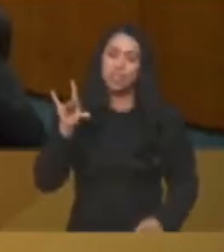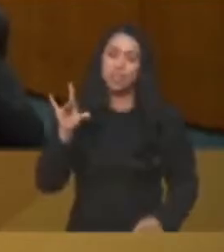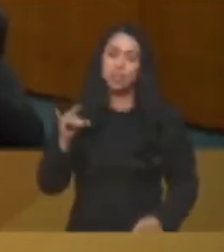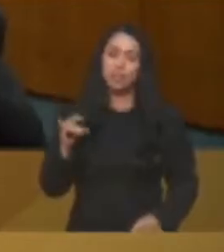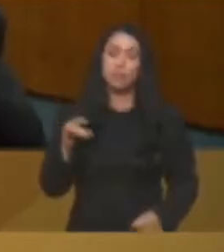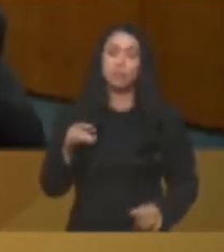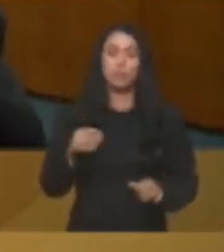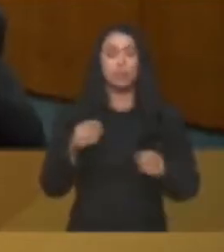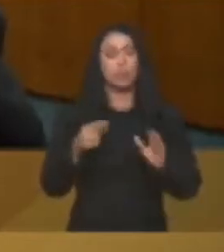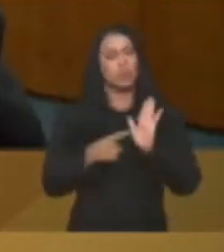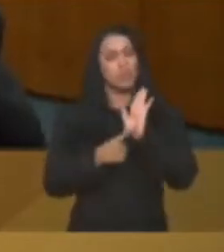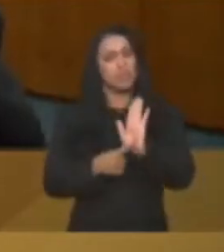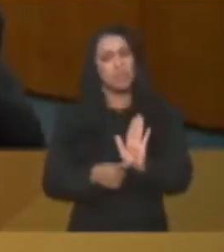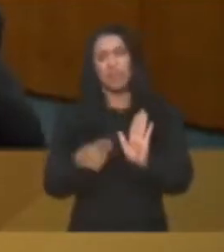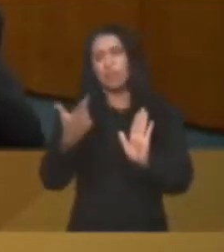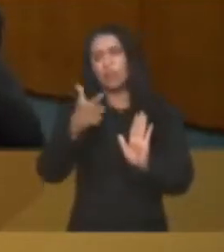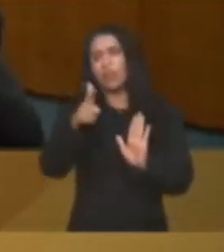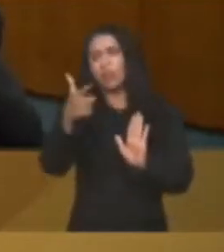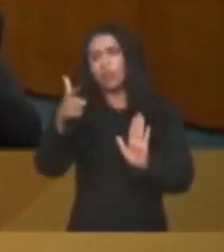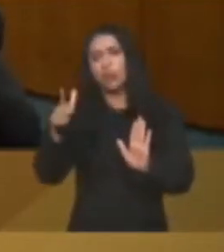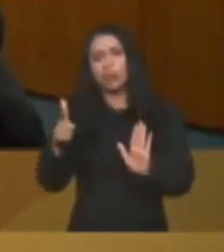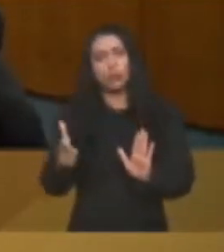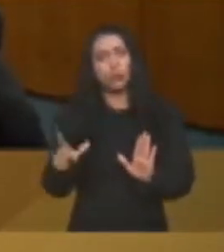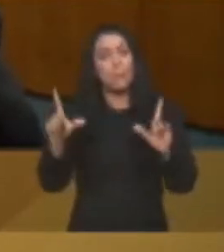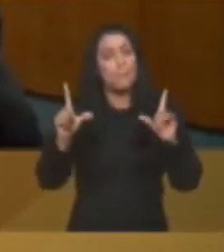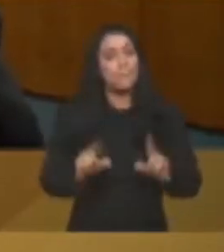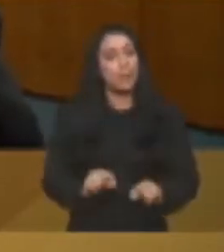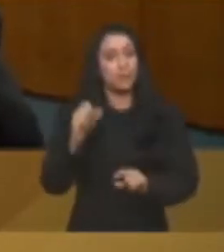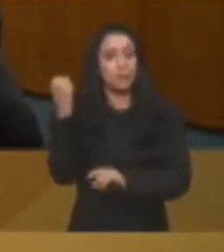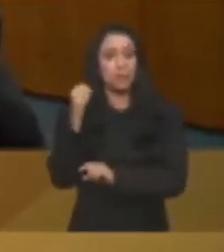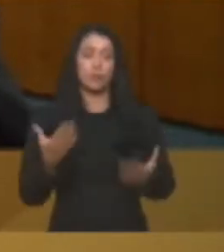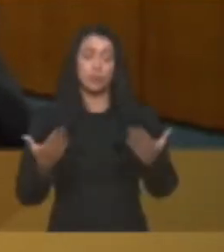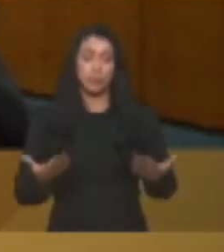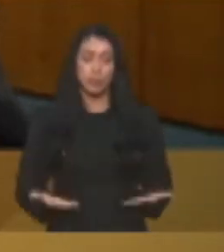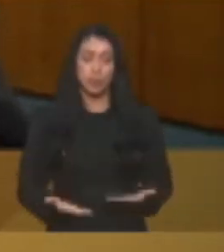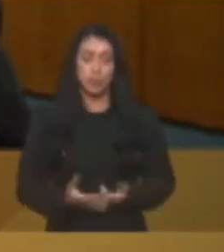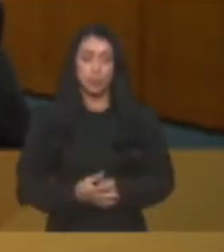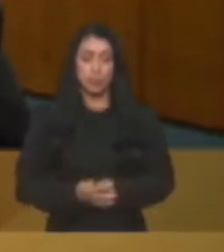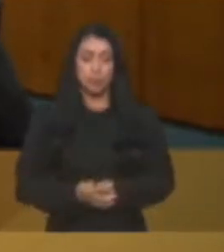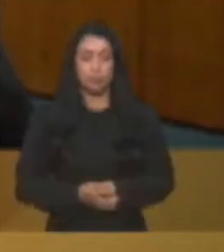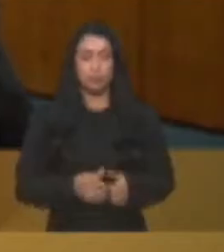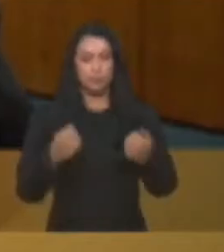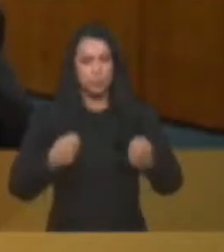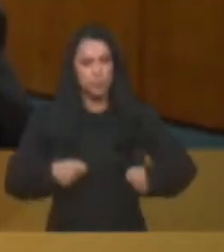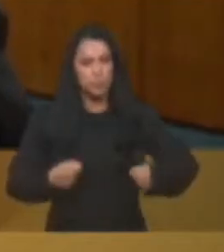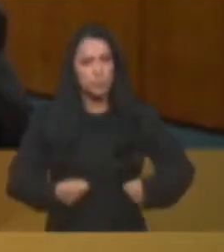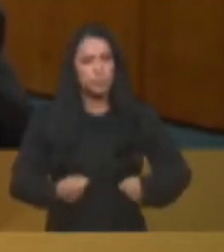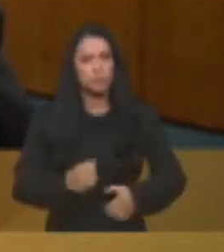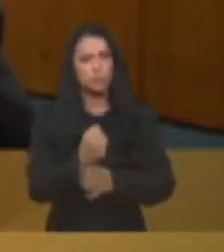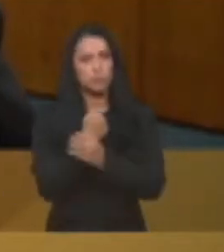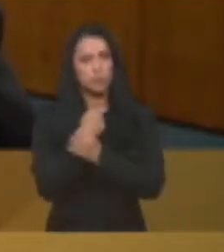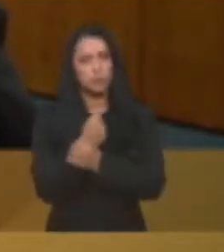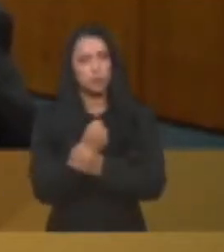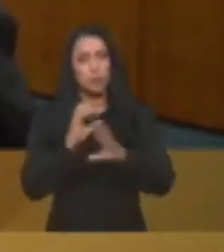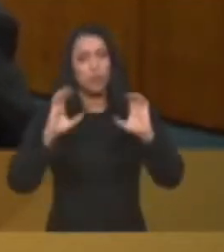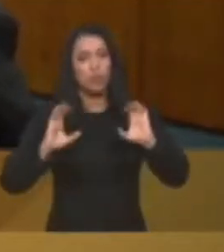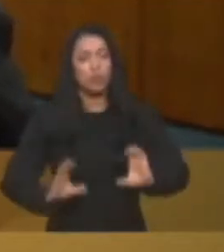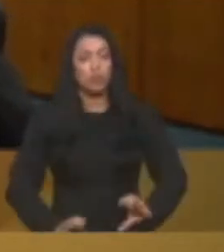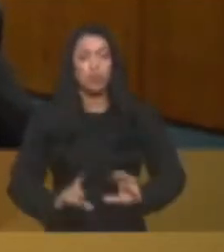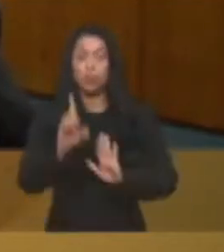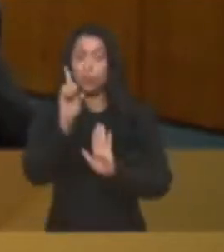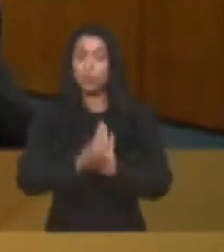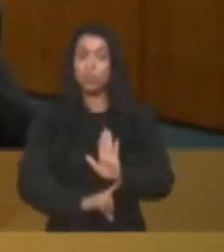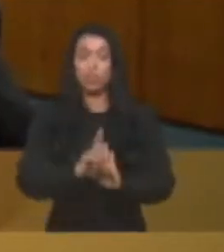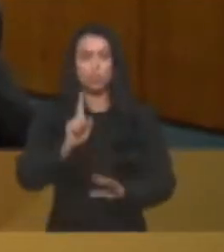e esgotadas todas as formas menos gravosas de intervenção sanitária. Deve-se assegurar também ao cidadão o direito de não